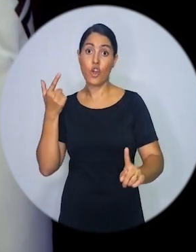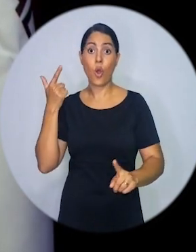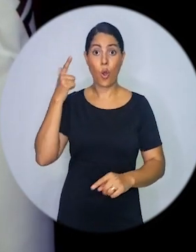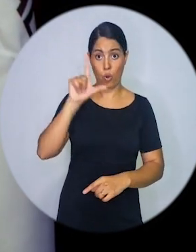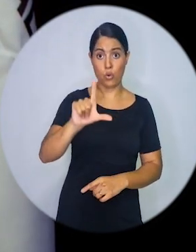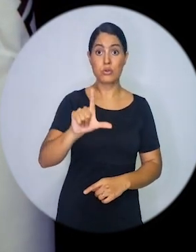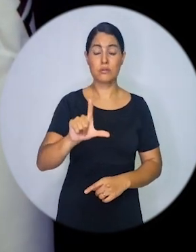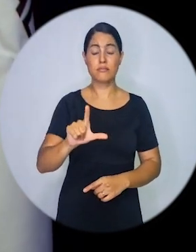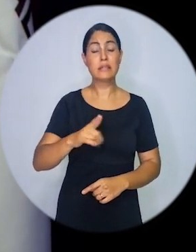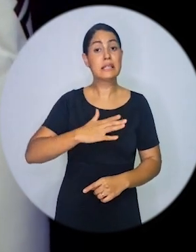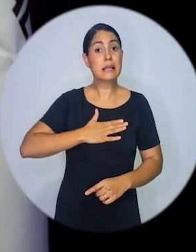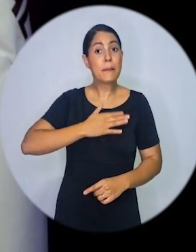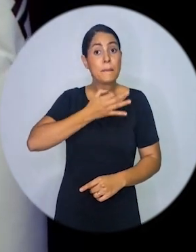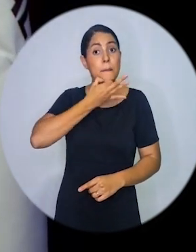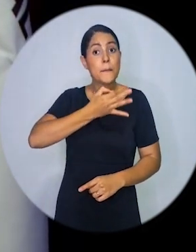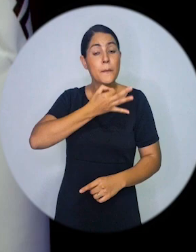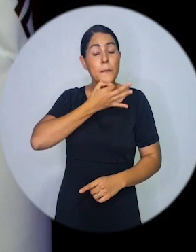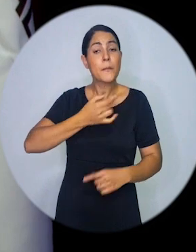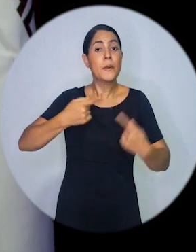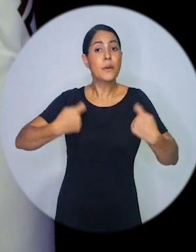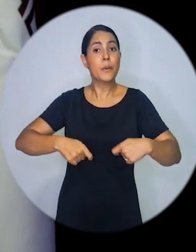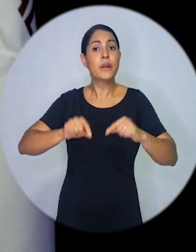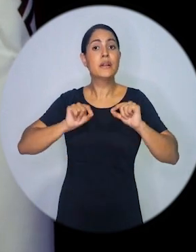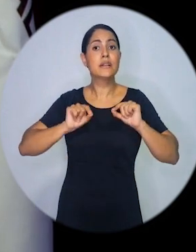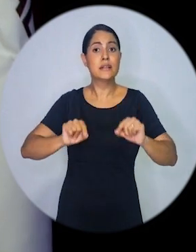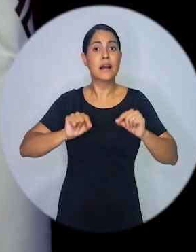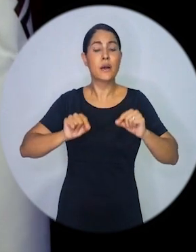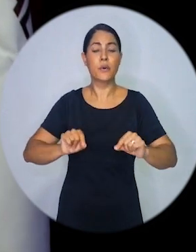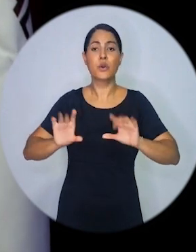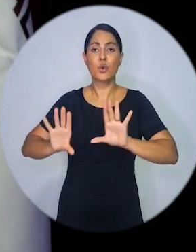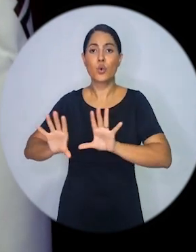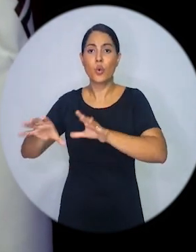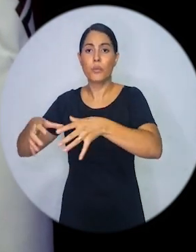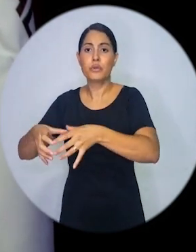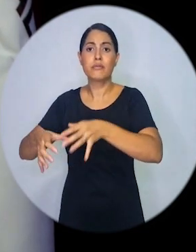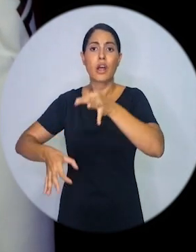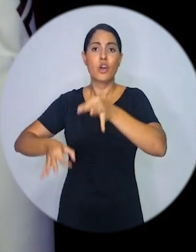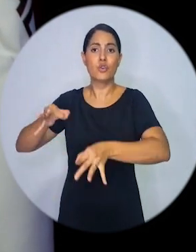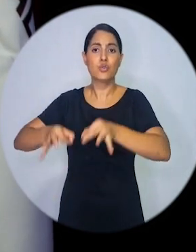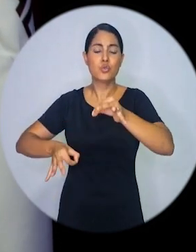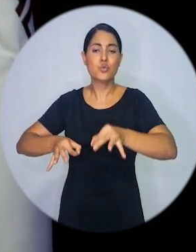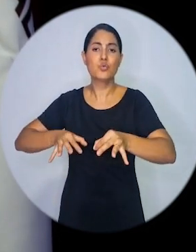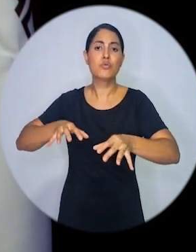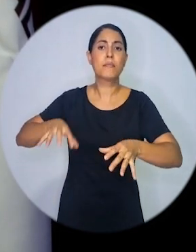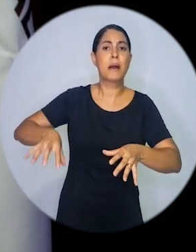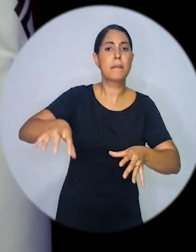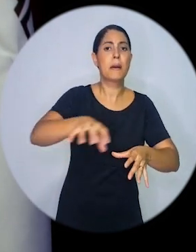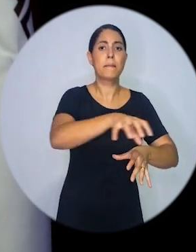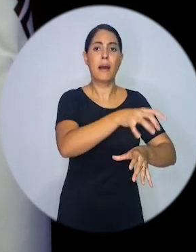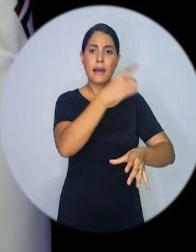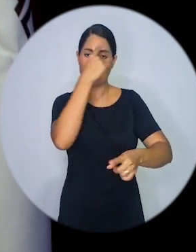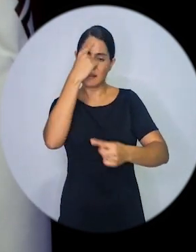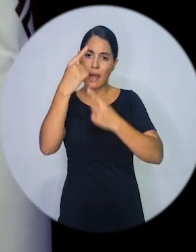G20. Pelo meu entendimento, sem o engajamento das comunidades